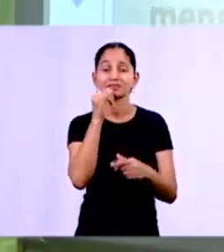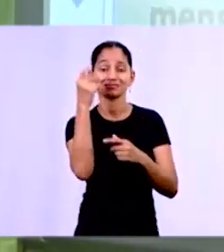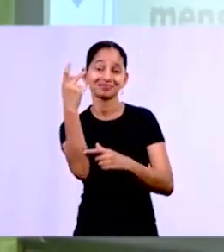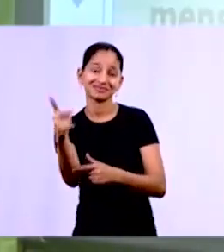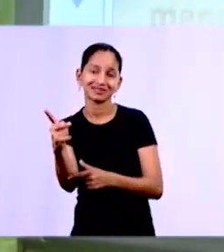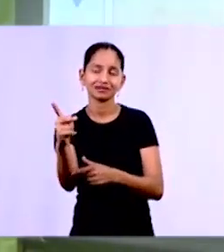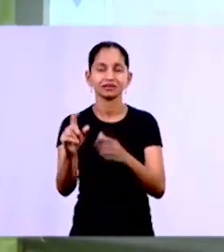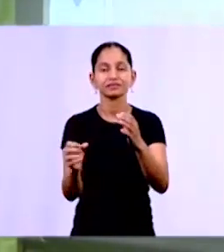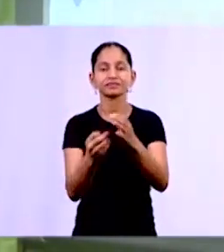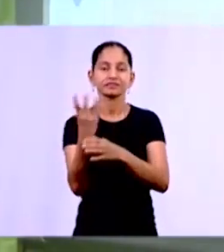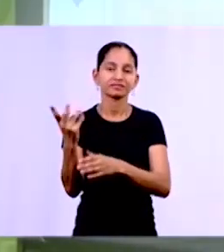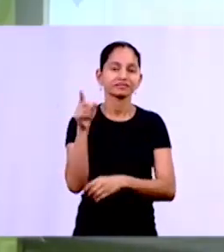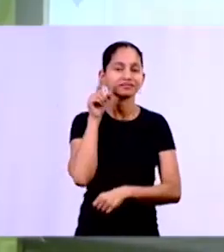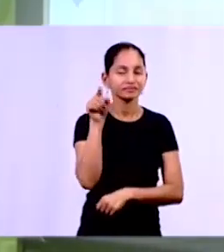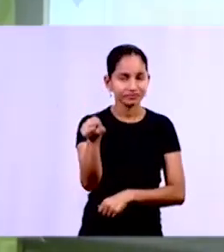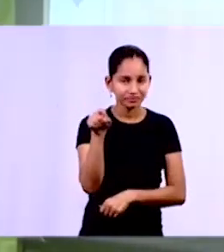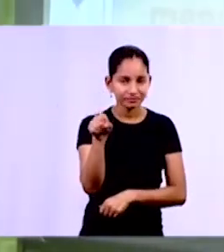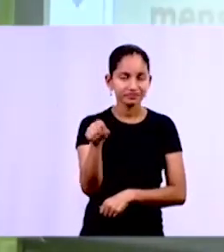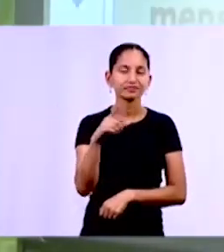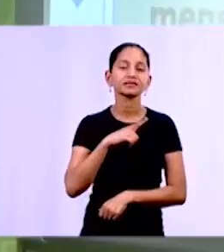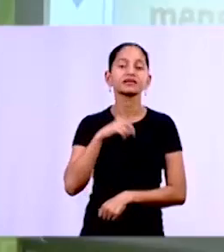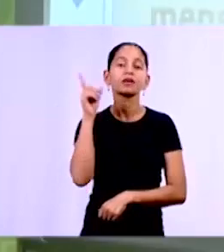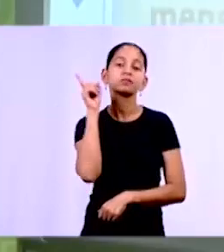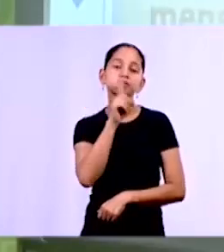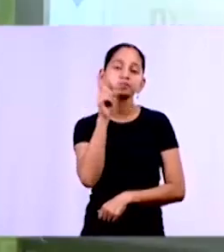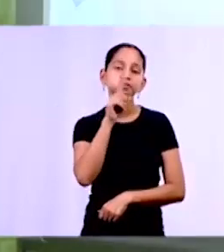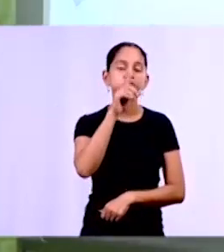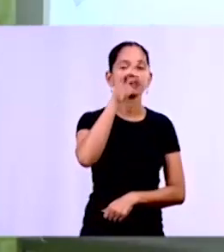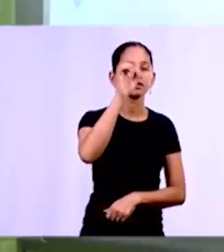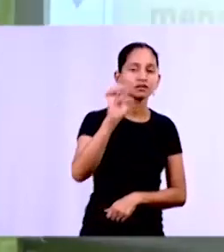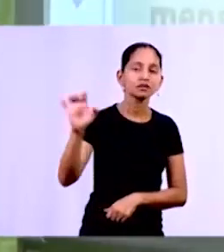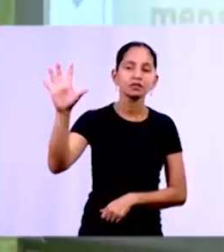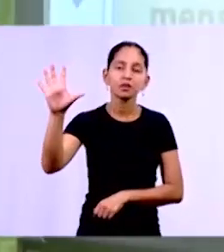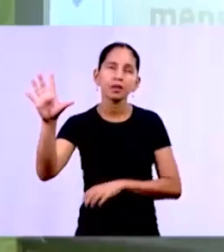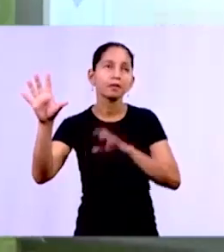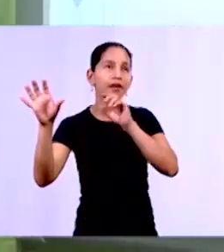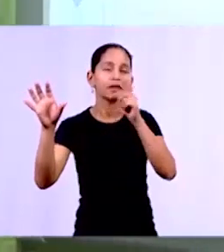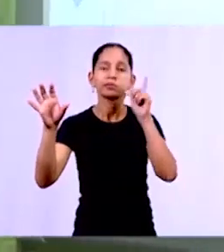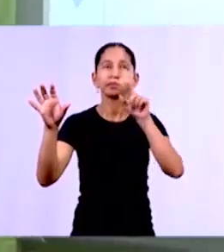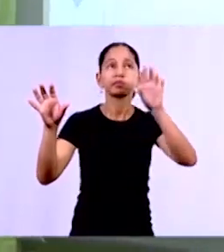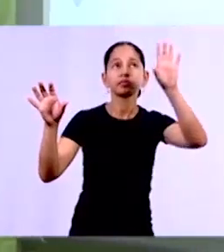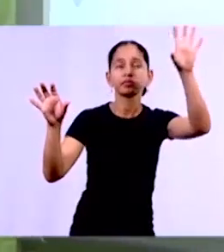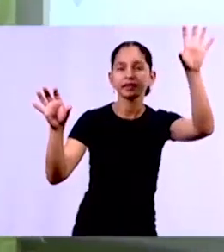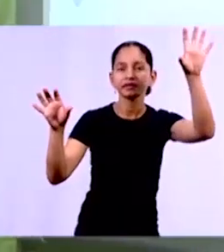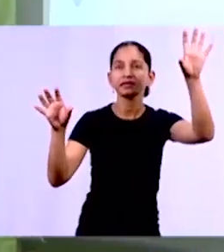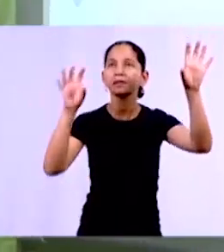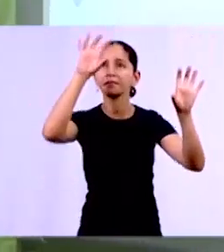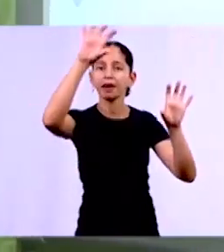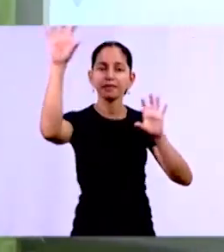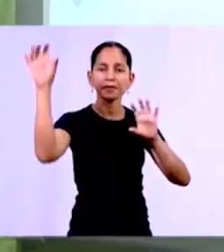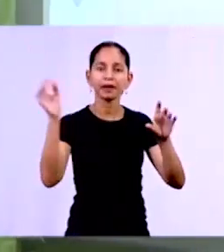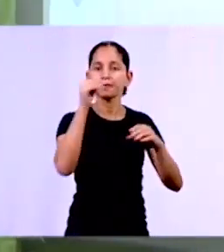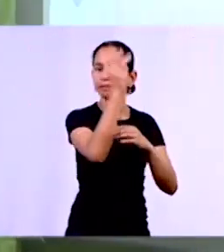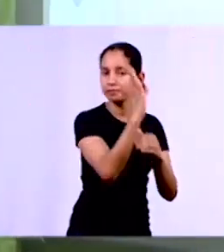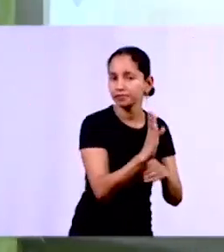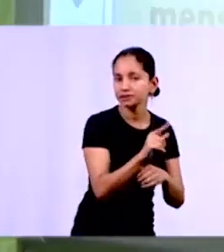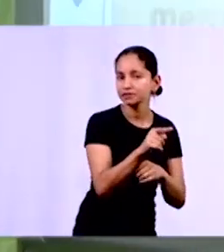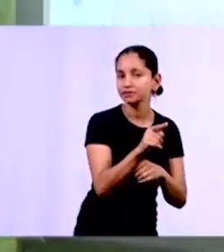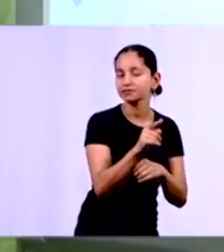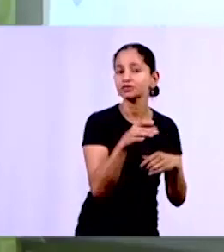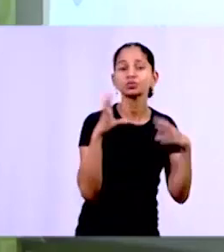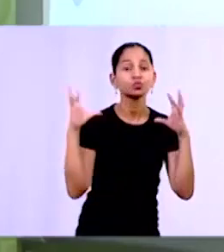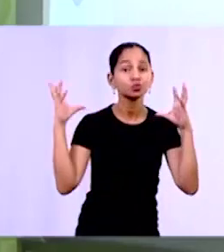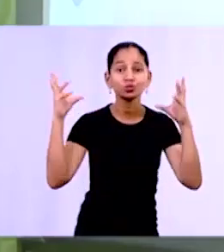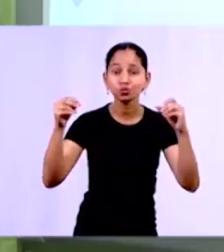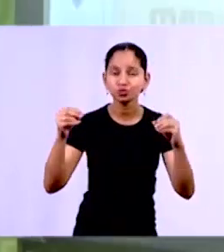Então a Microsoft tem um data center lá nos Estados Unidos, outro na Europa, outro na China, outro no Japão. Aqui no Brasil eles têm um data center também.